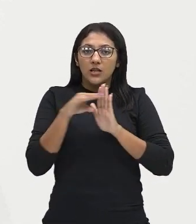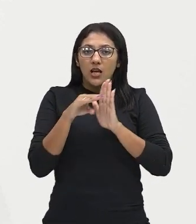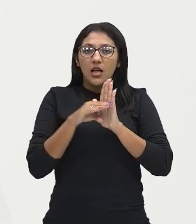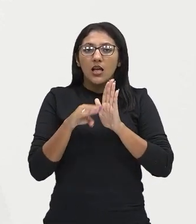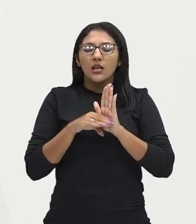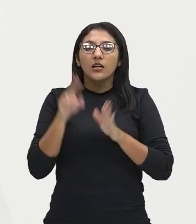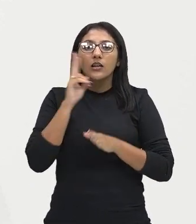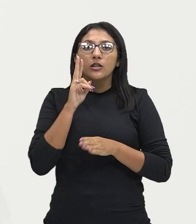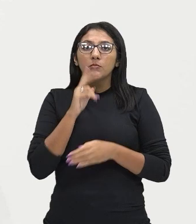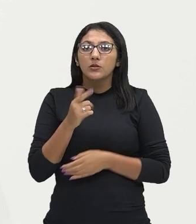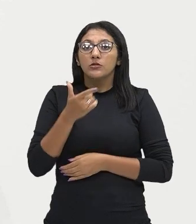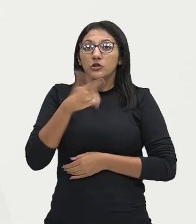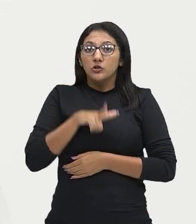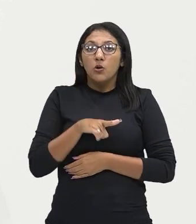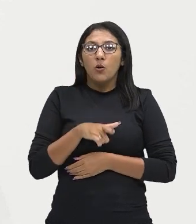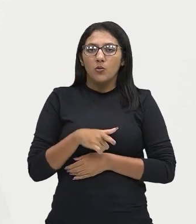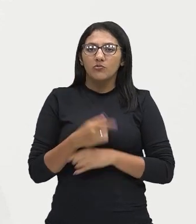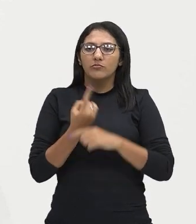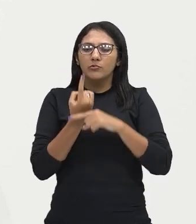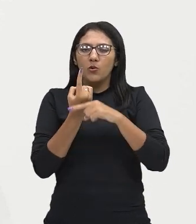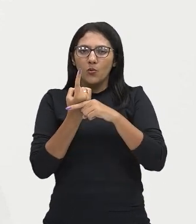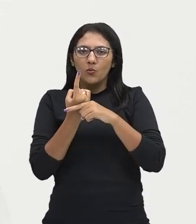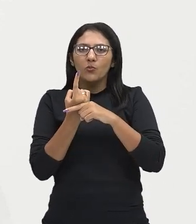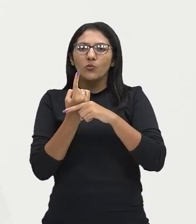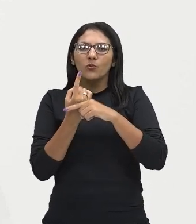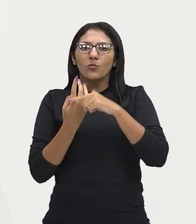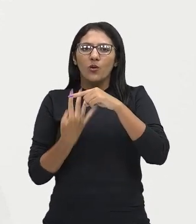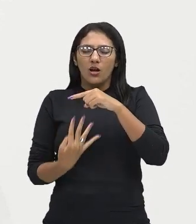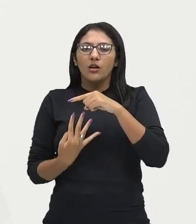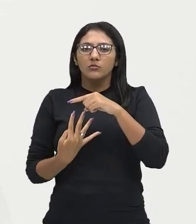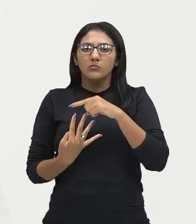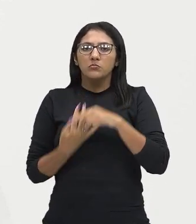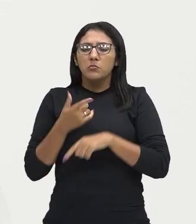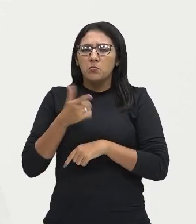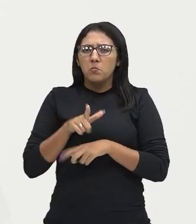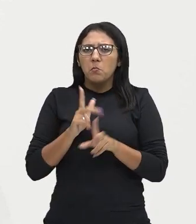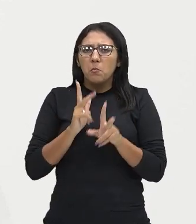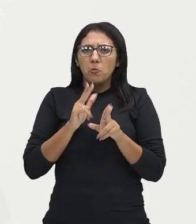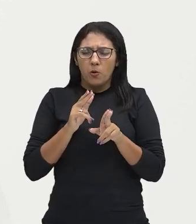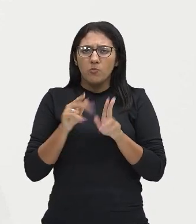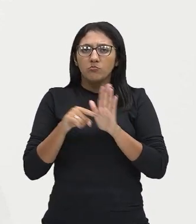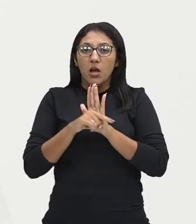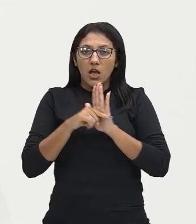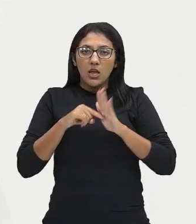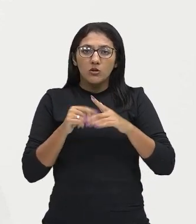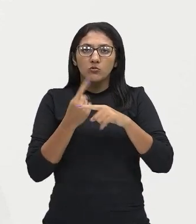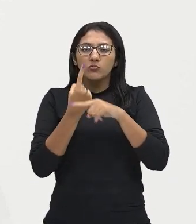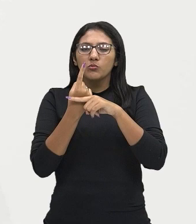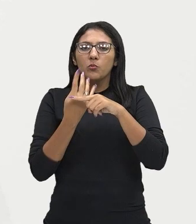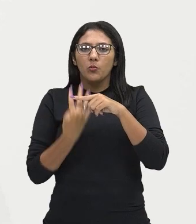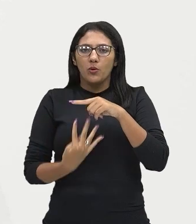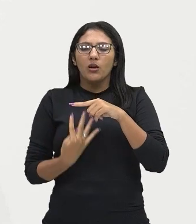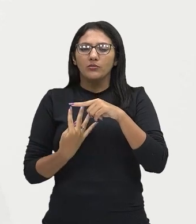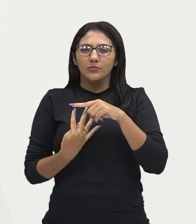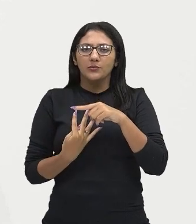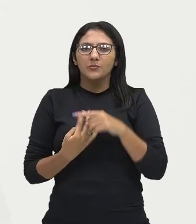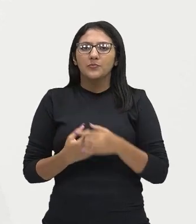seguinte, repete a primeira. Vamos repetir a primeira, do jeitinho que ela está, ó, sem mudar nada. 1 sobre